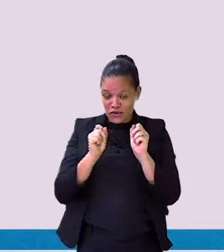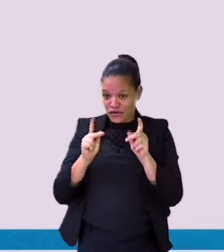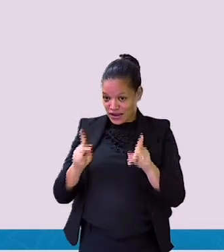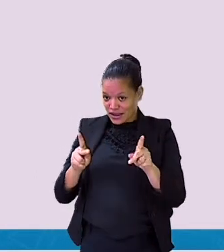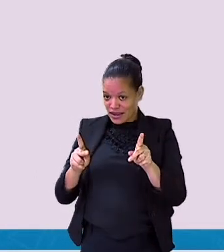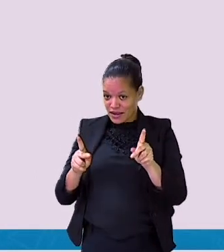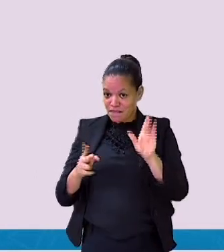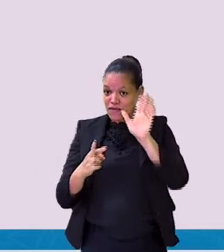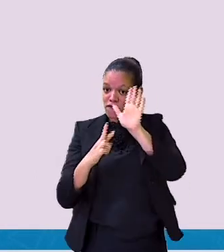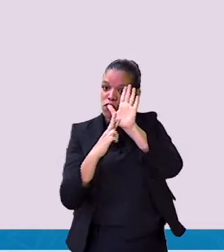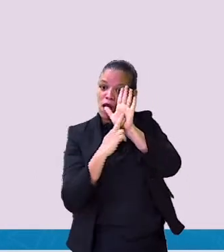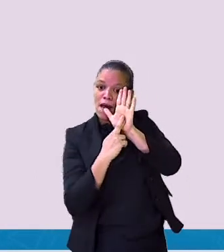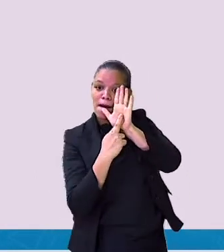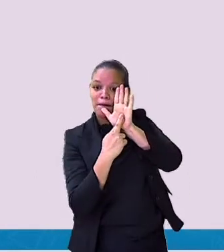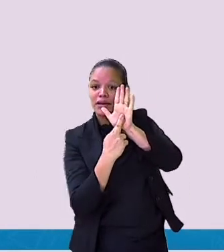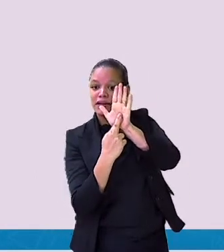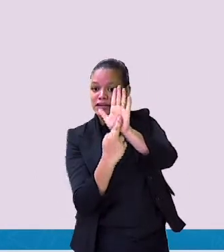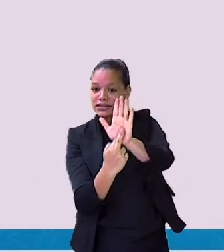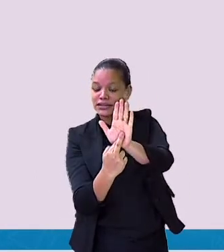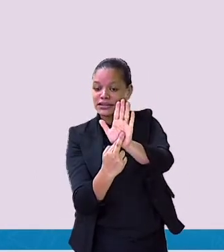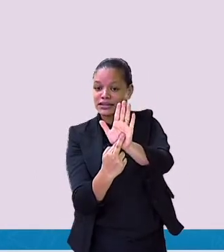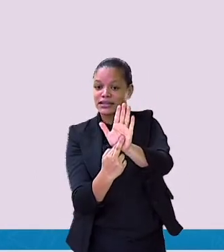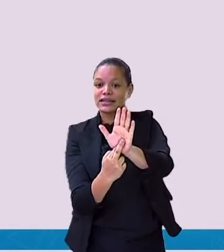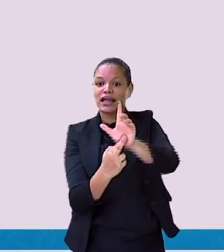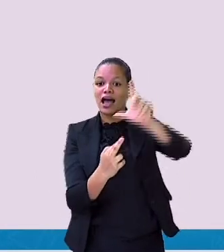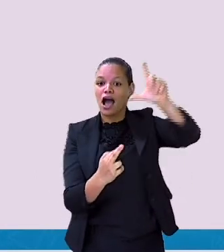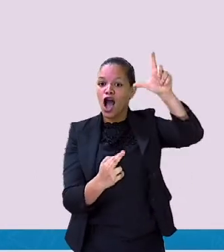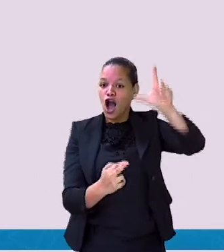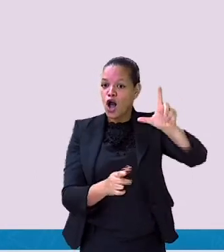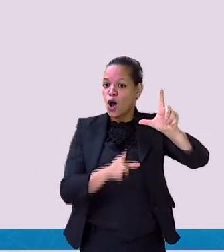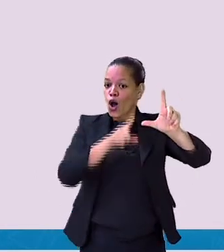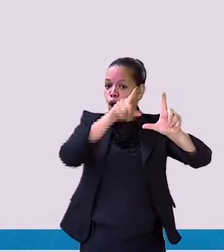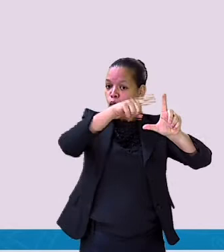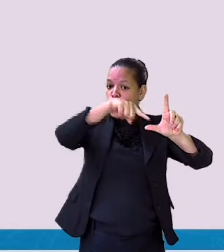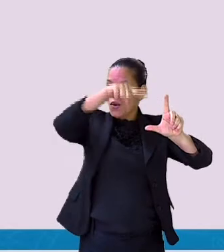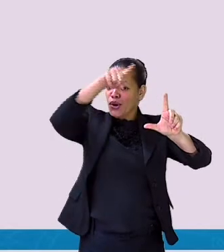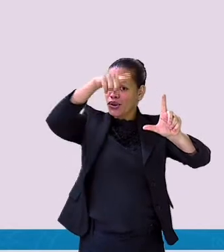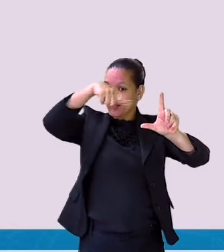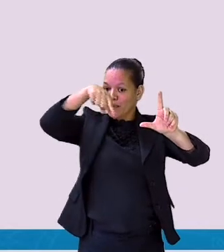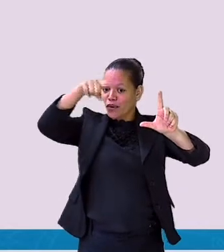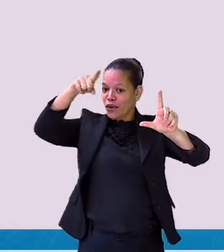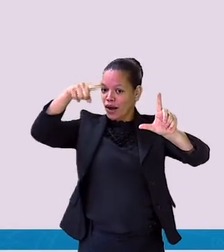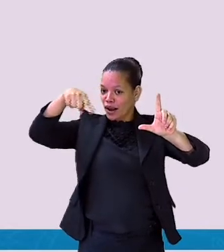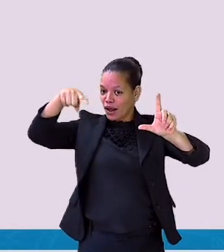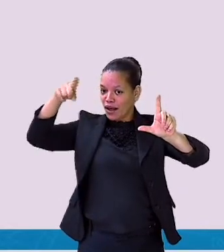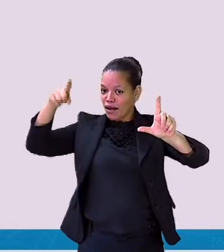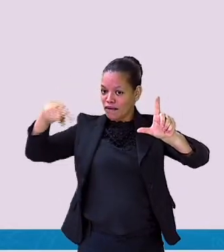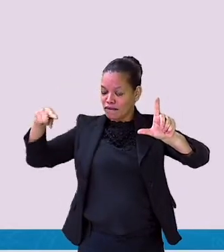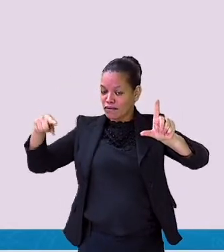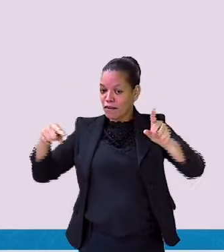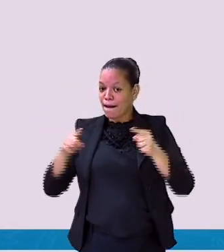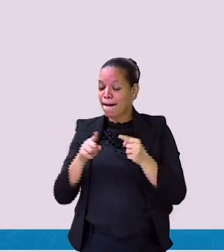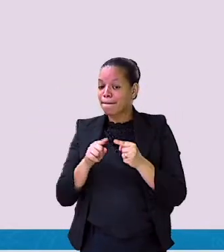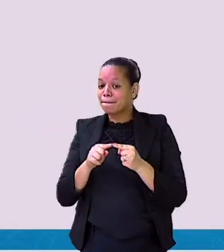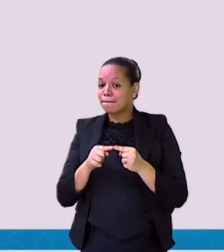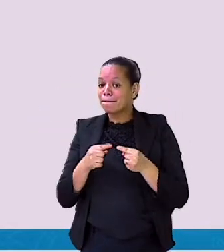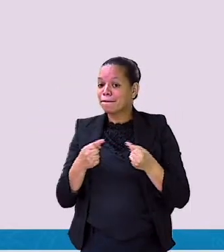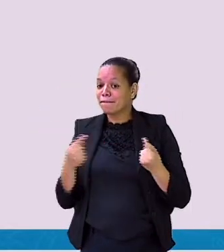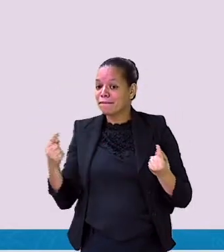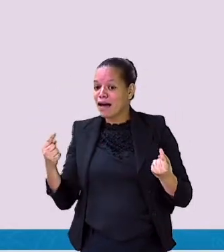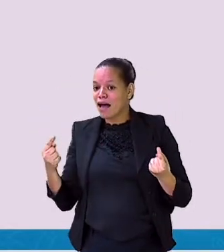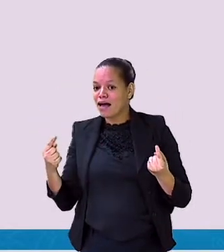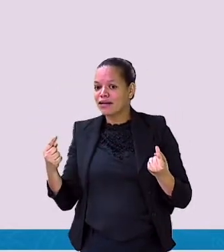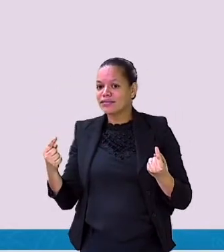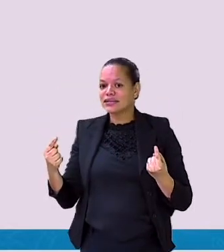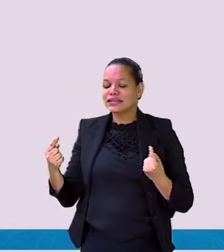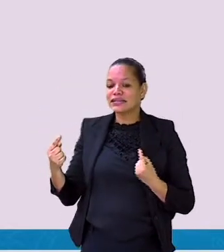ficou faltando uma coisinha aqui, Ela esqueceu de colocar a quantidade para vocês visualizarem.